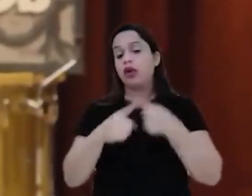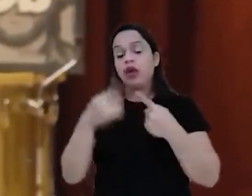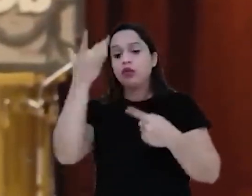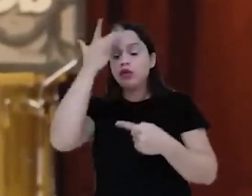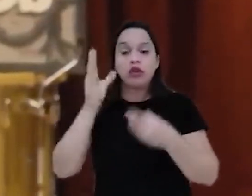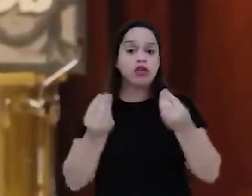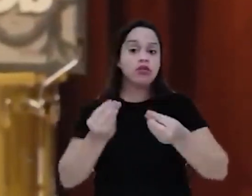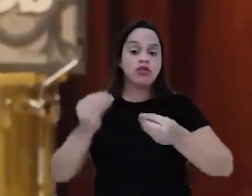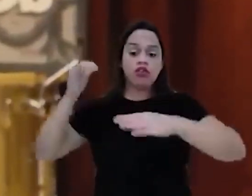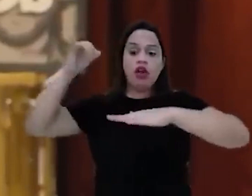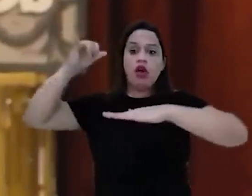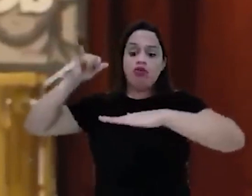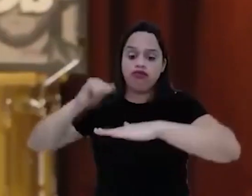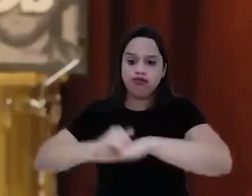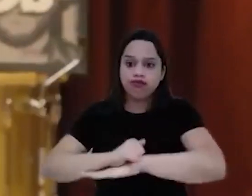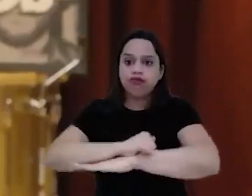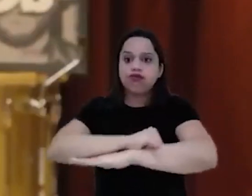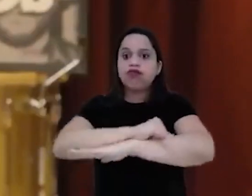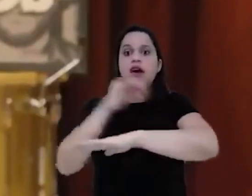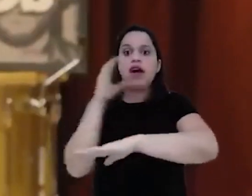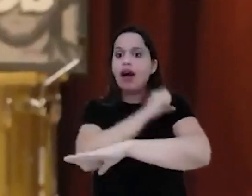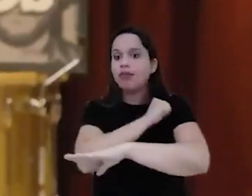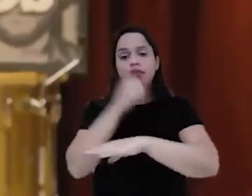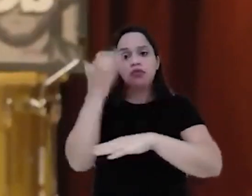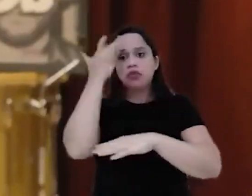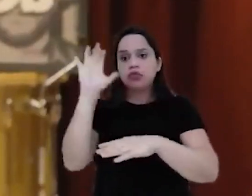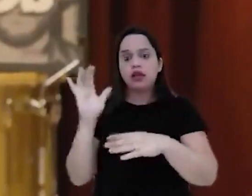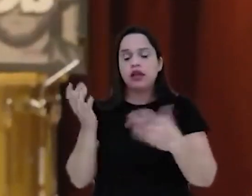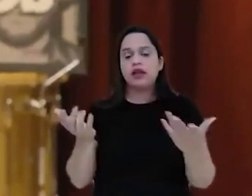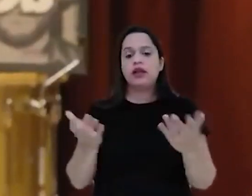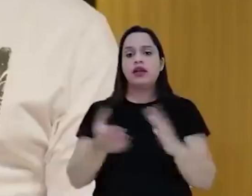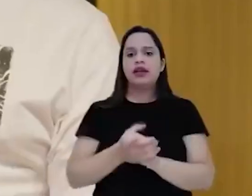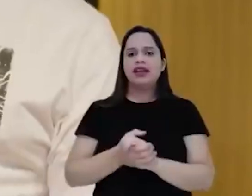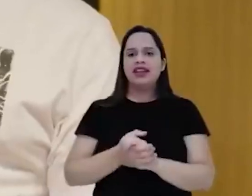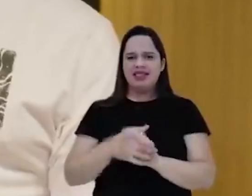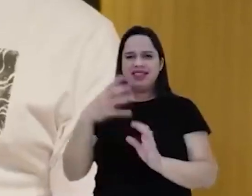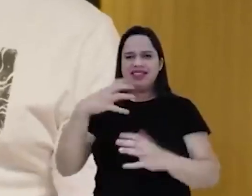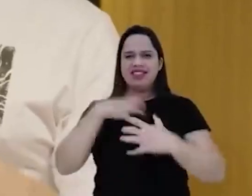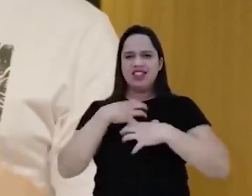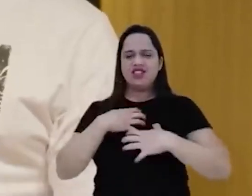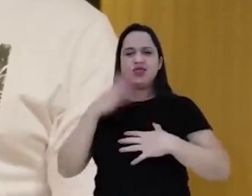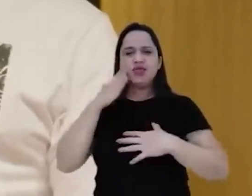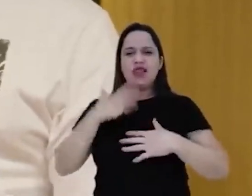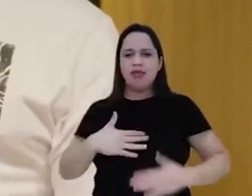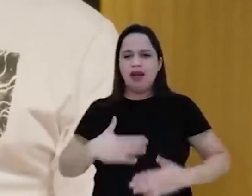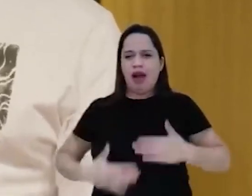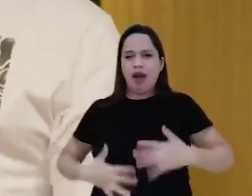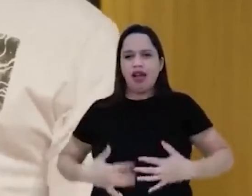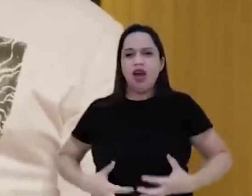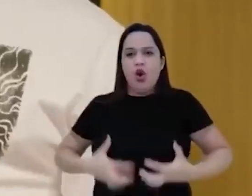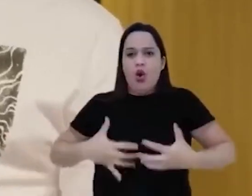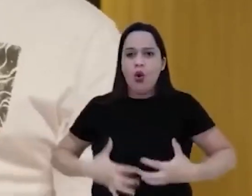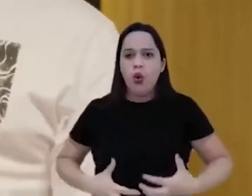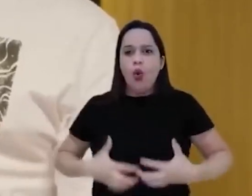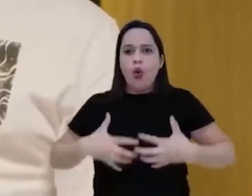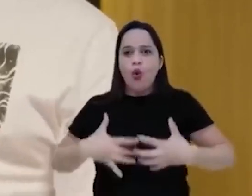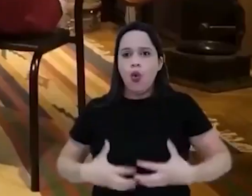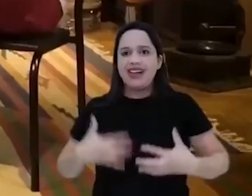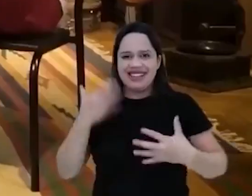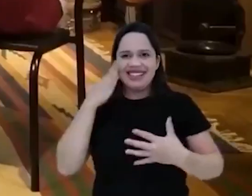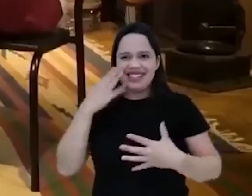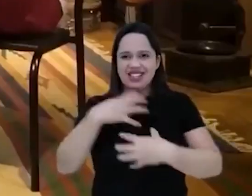não caiu mas eu não sei se sente não ia descendo muito rápido também assim né E a Cíntia que escala frio na barriga de um